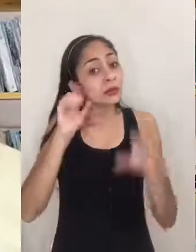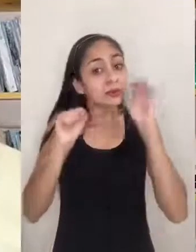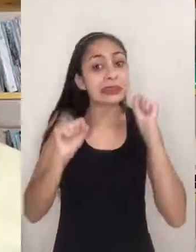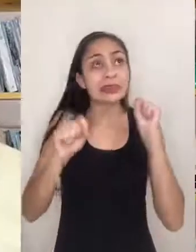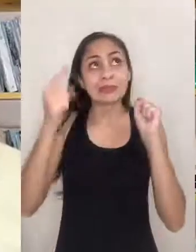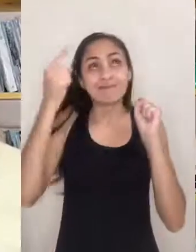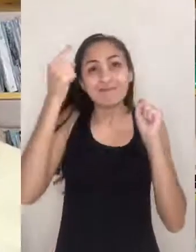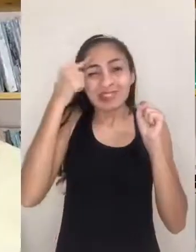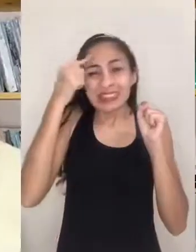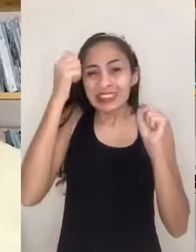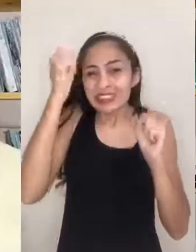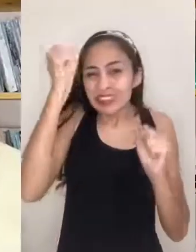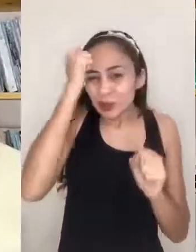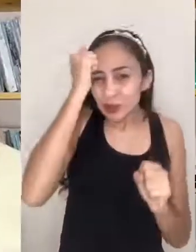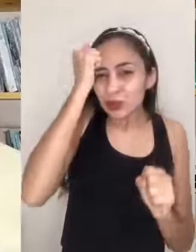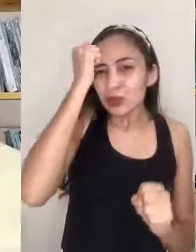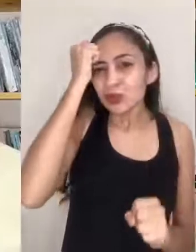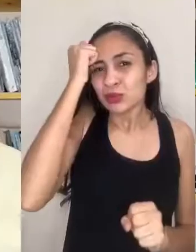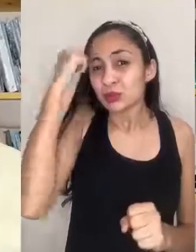pregação que você está assistindo agora.